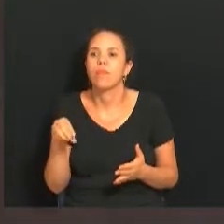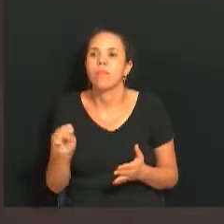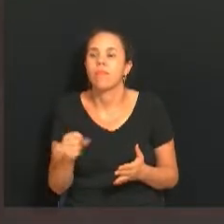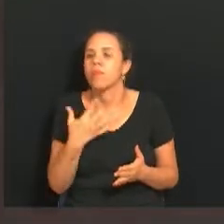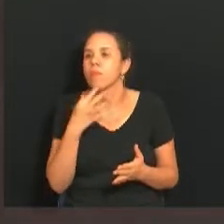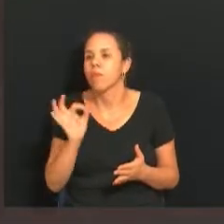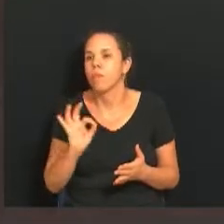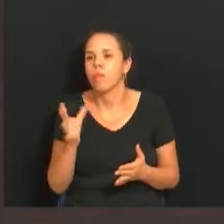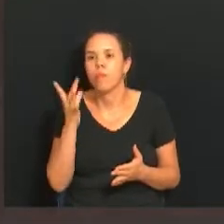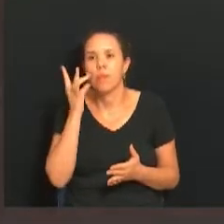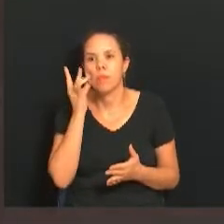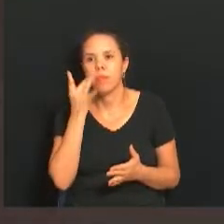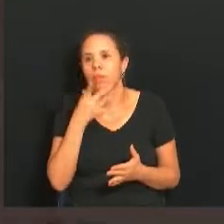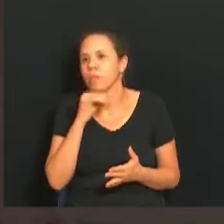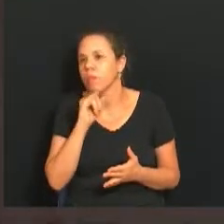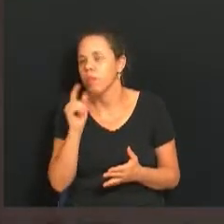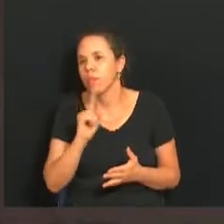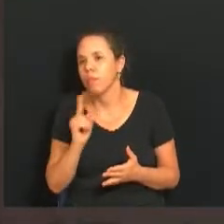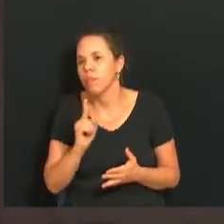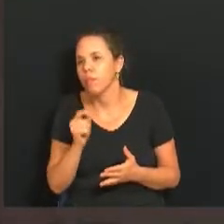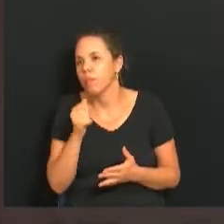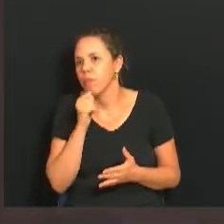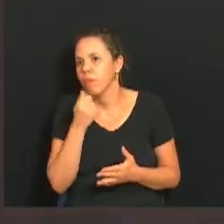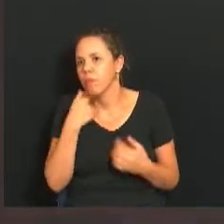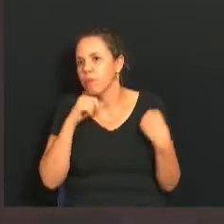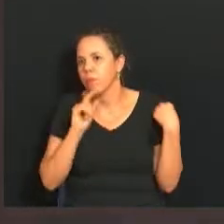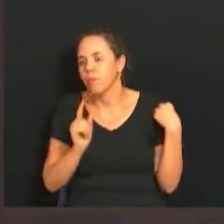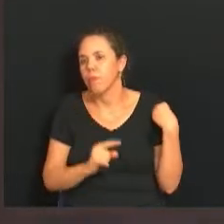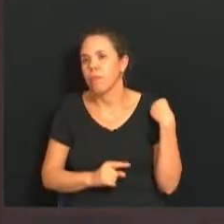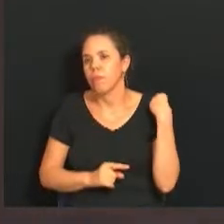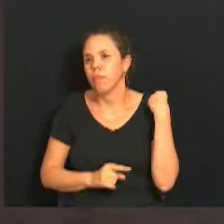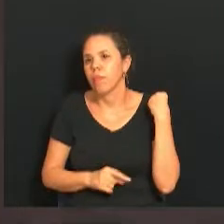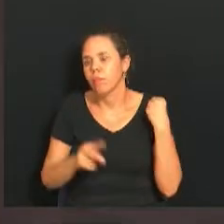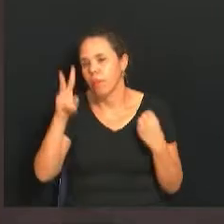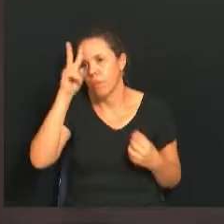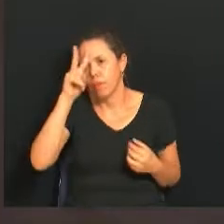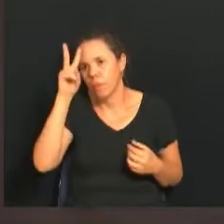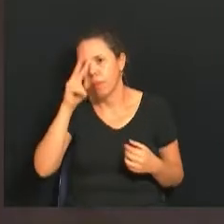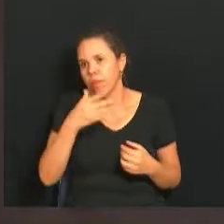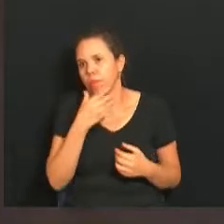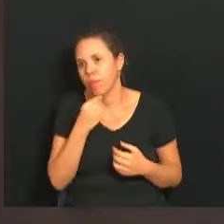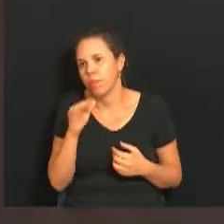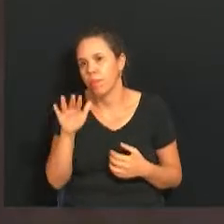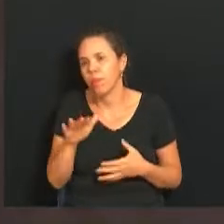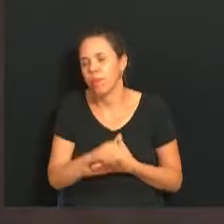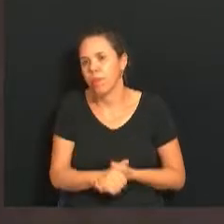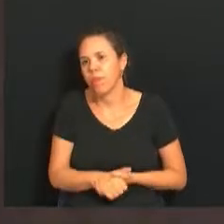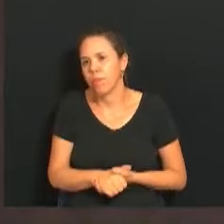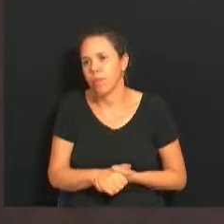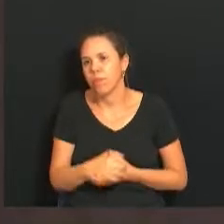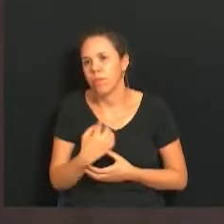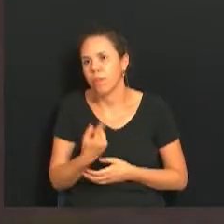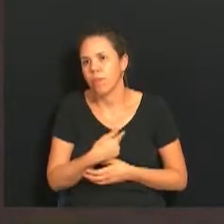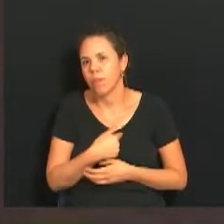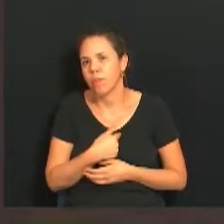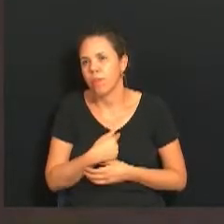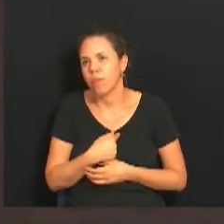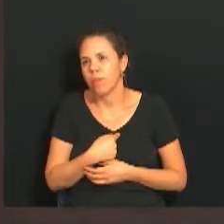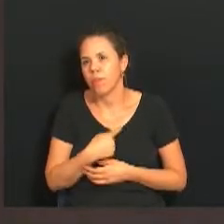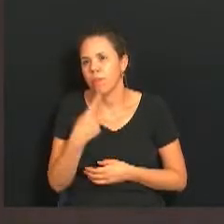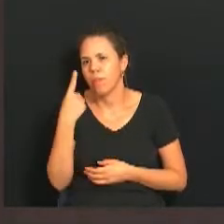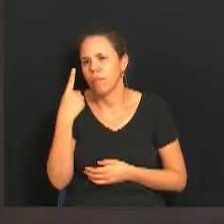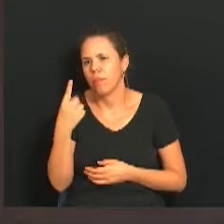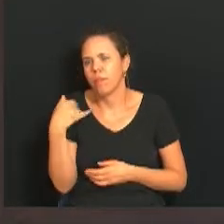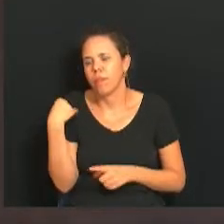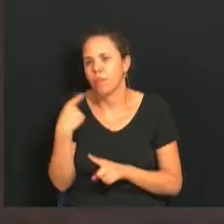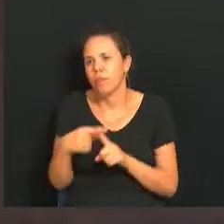não conheço o pai do Thomas, não conheço a mãe, mas a história, para a gente que é pai... um ano e meio, né?